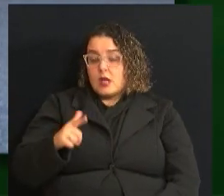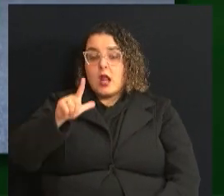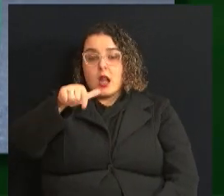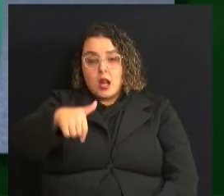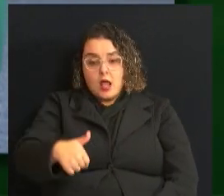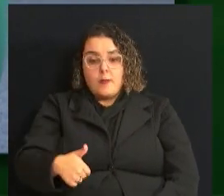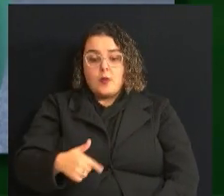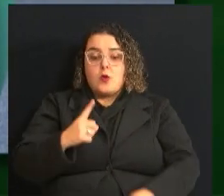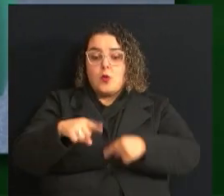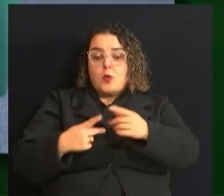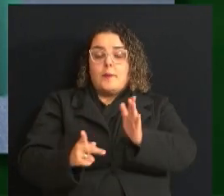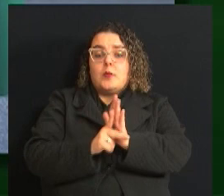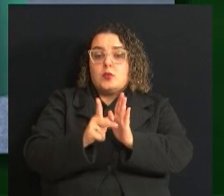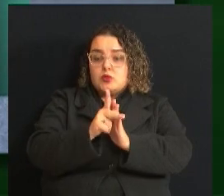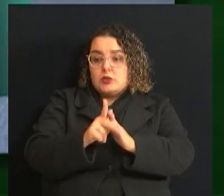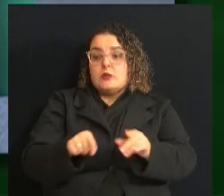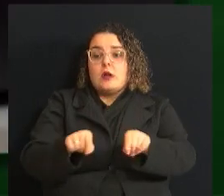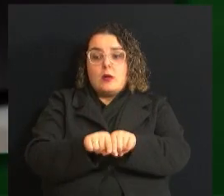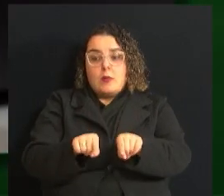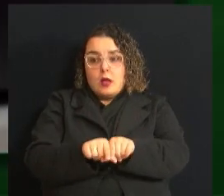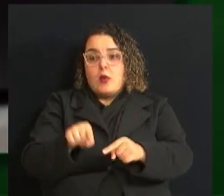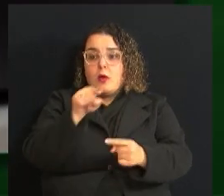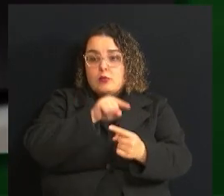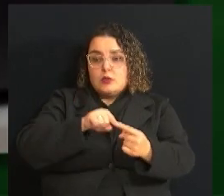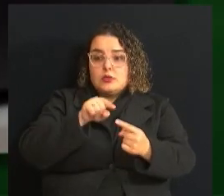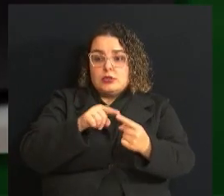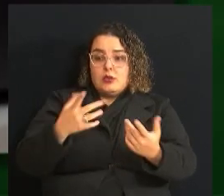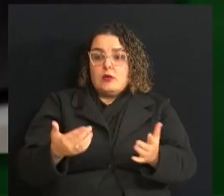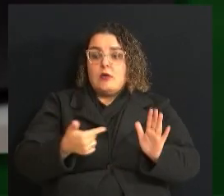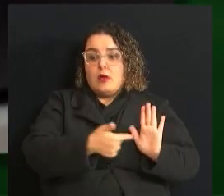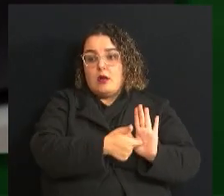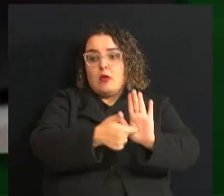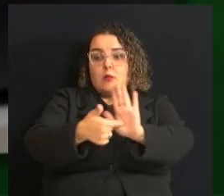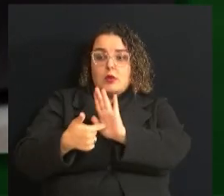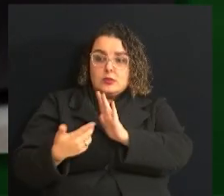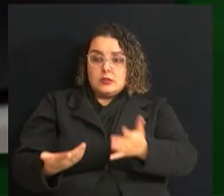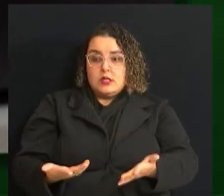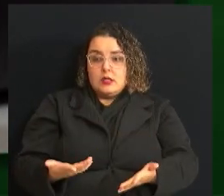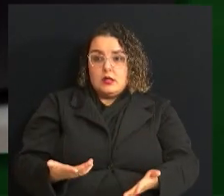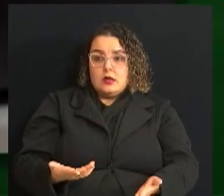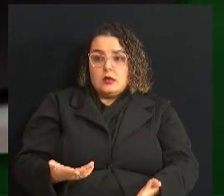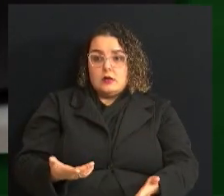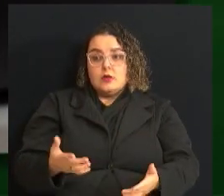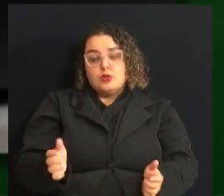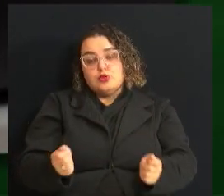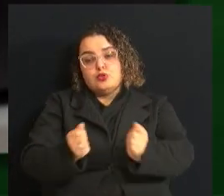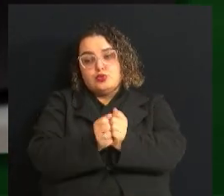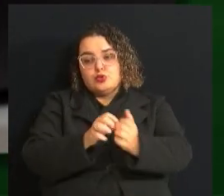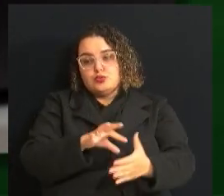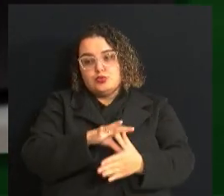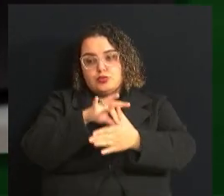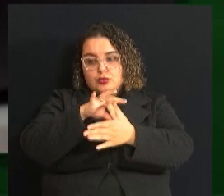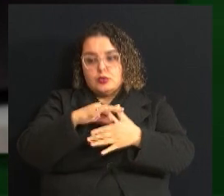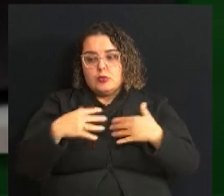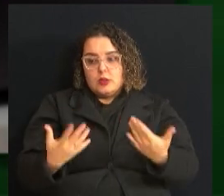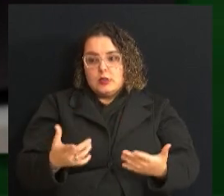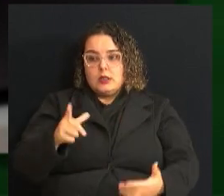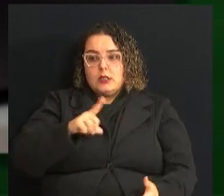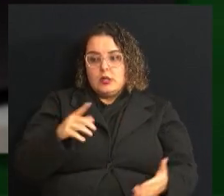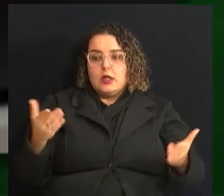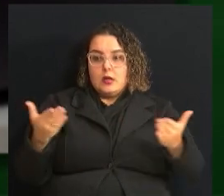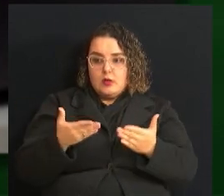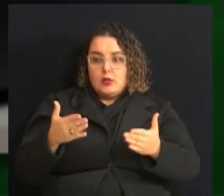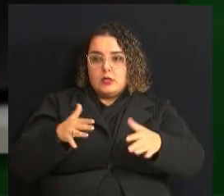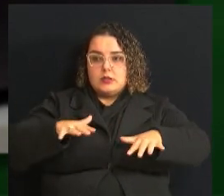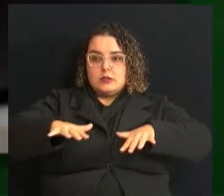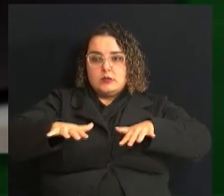outros projetos também com o mesmo objetivo foram apresentados e foram apensados a ele. E a gente tem agora esse movimento